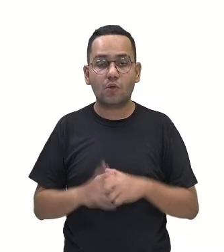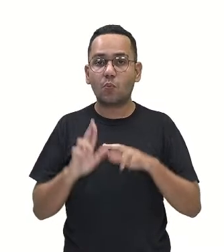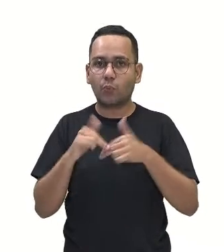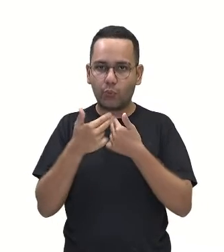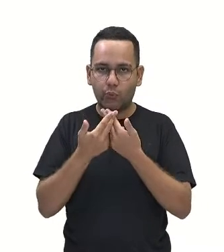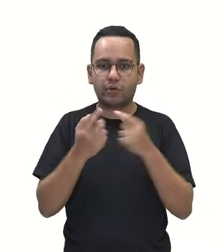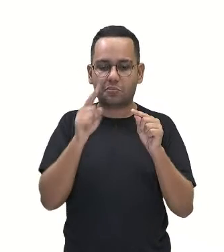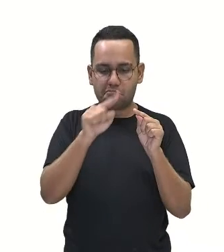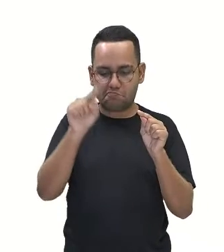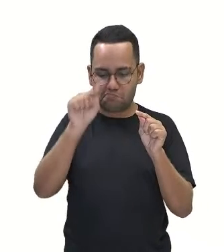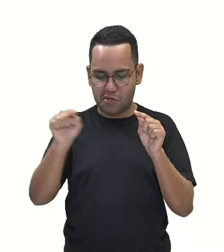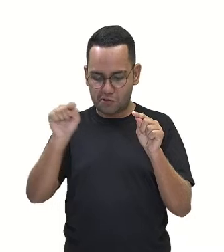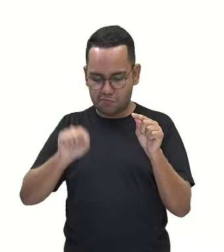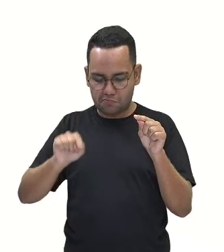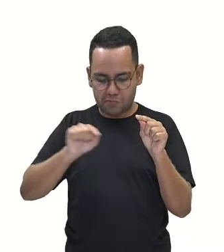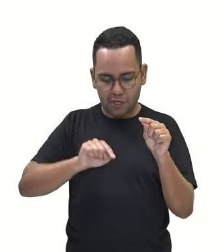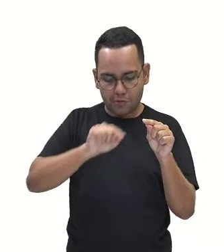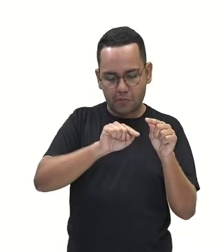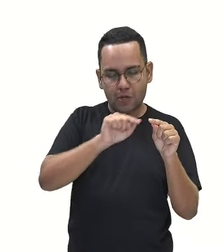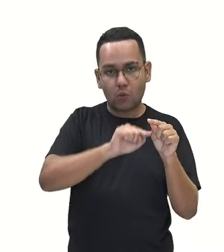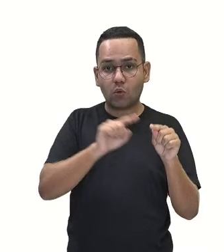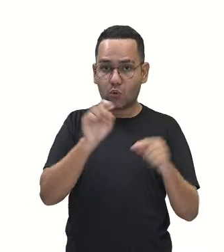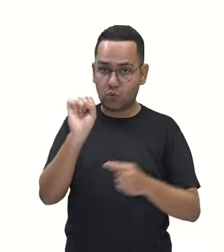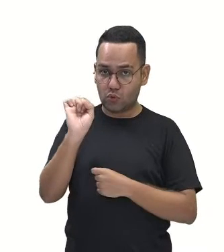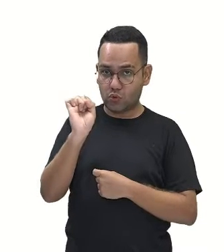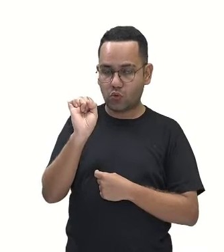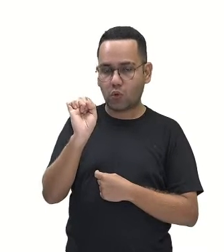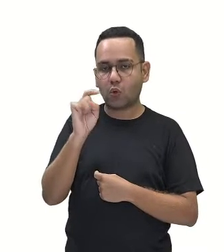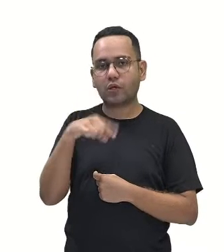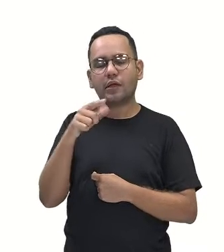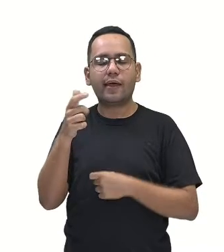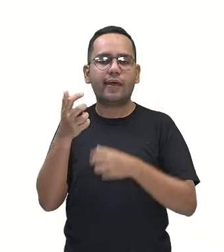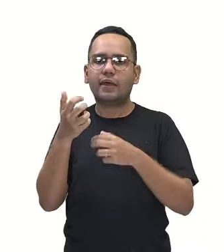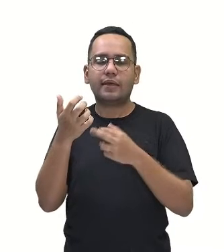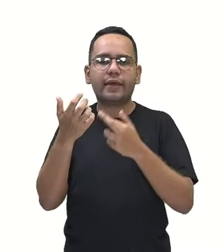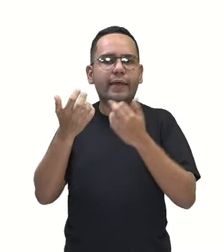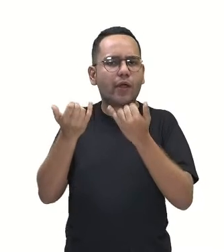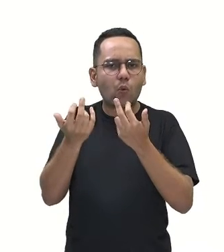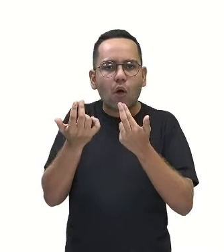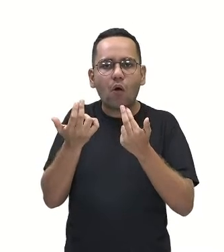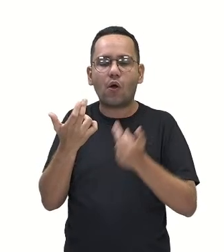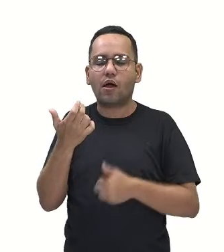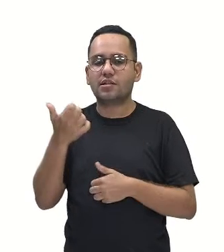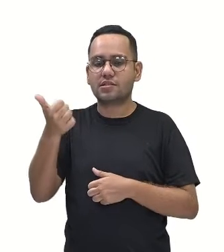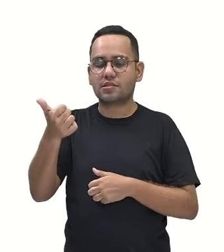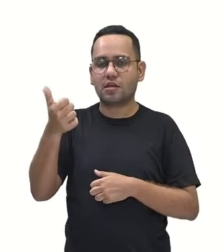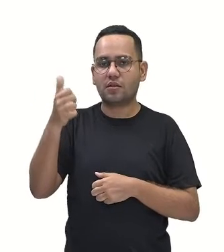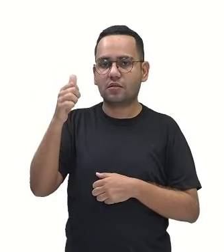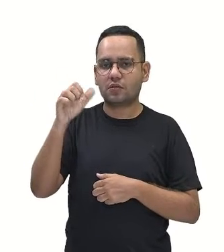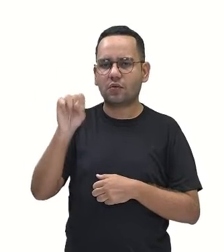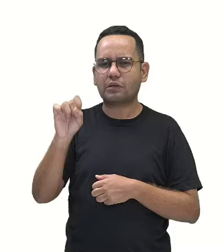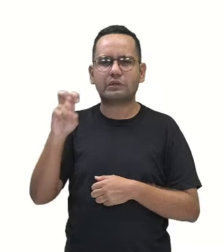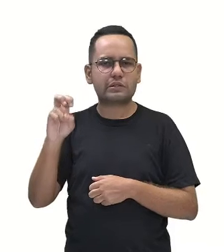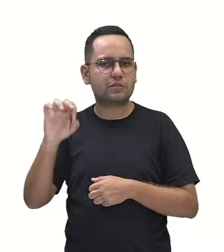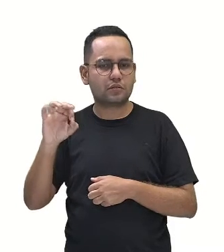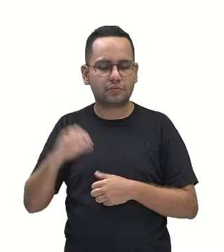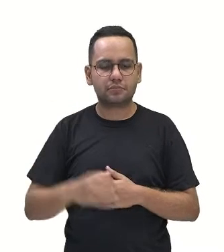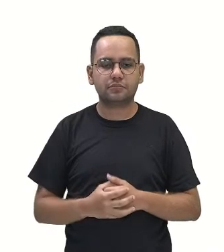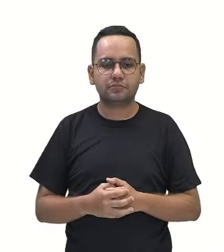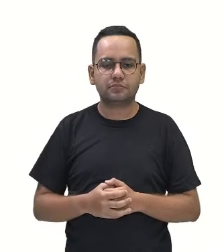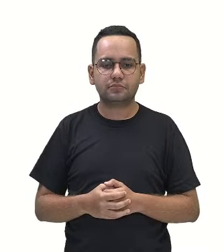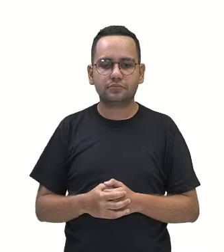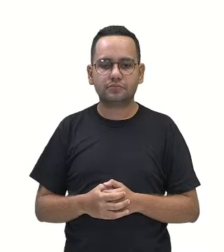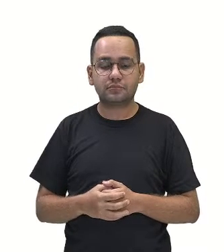aí, a medida dele é igual a 135 graus. Ok? Feito, então,